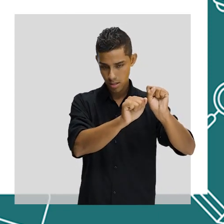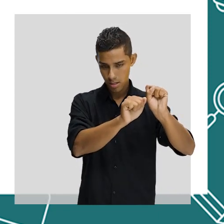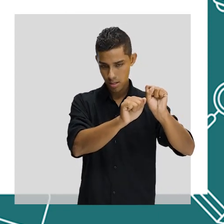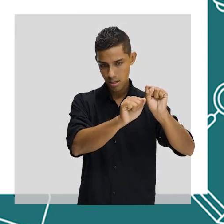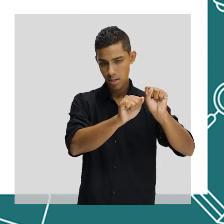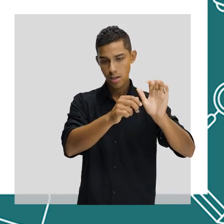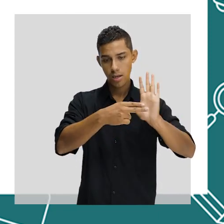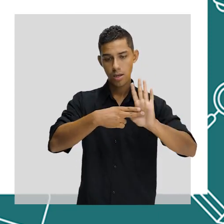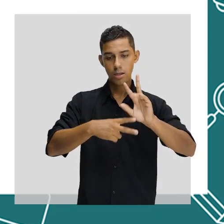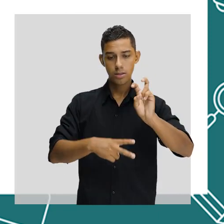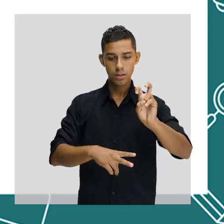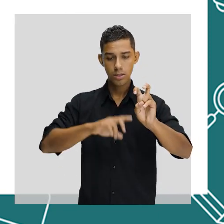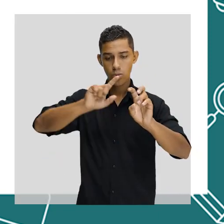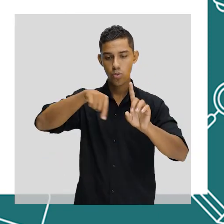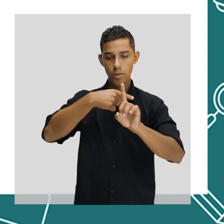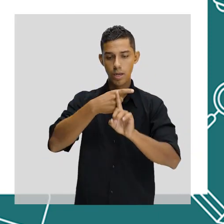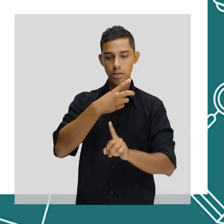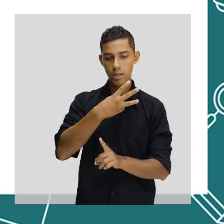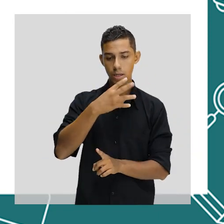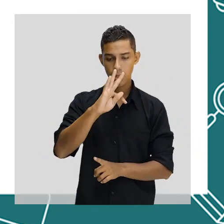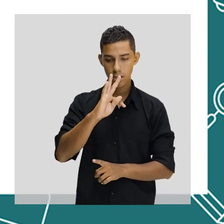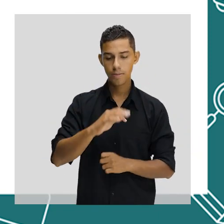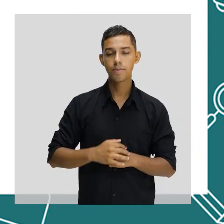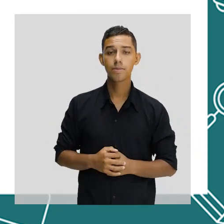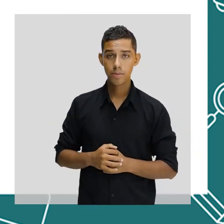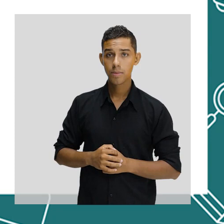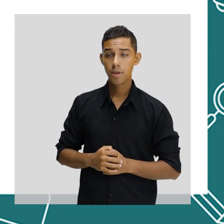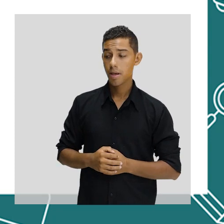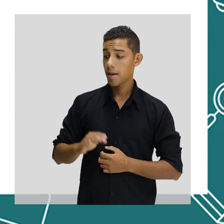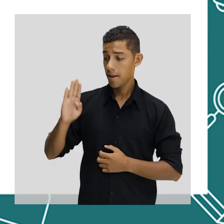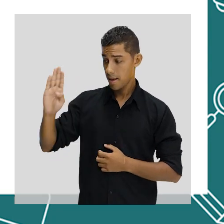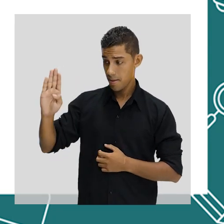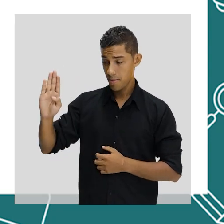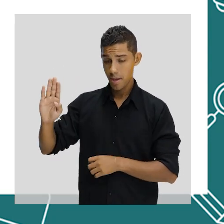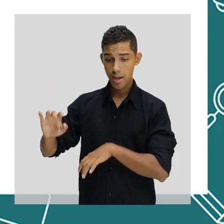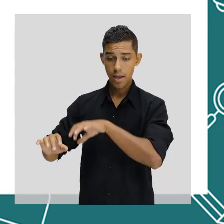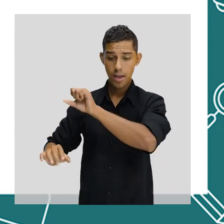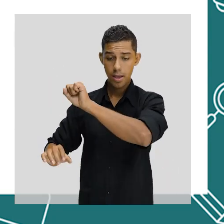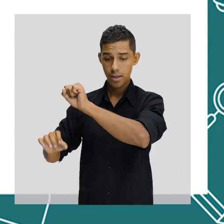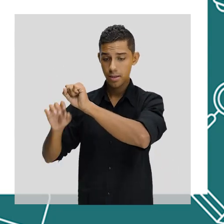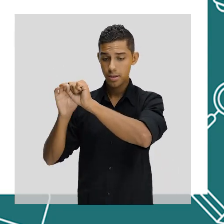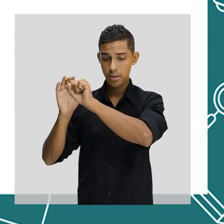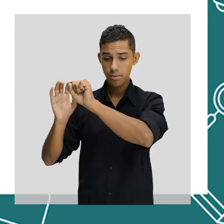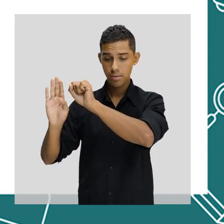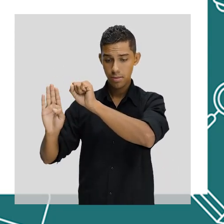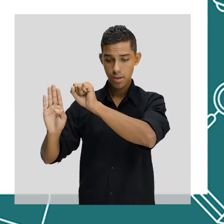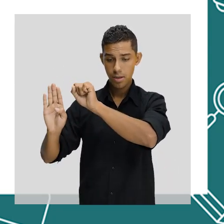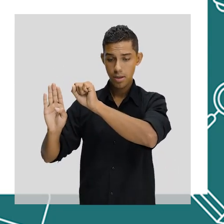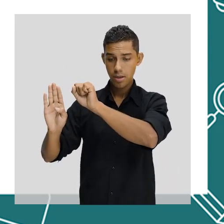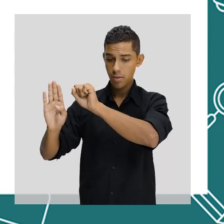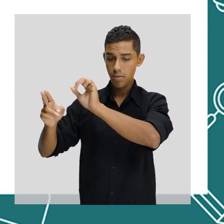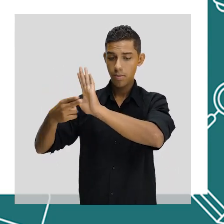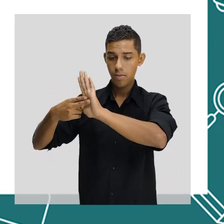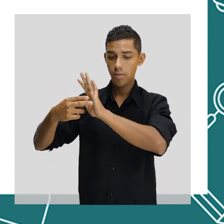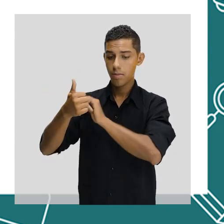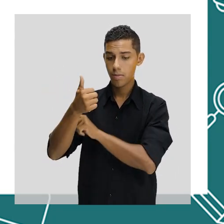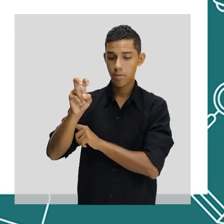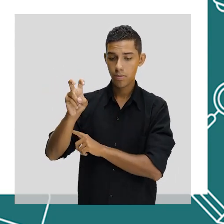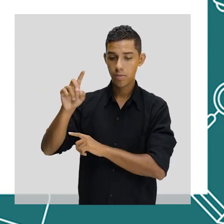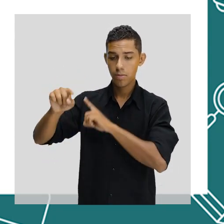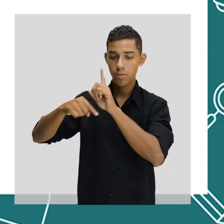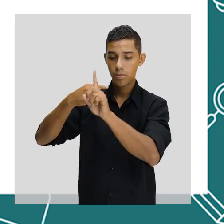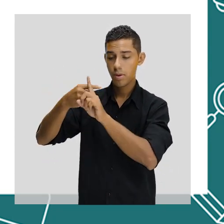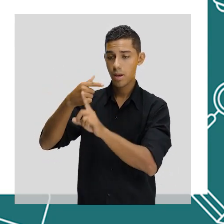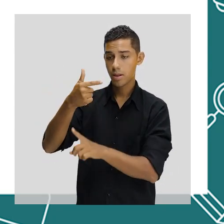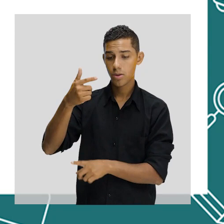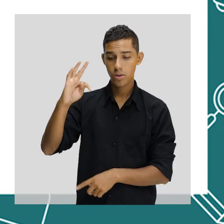e a B é 15 mais 2t. Isso em unidades do sistema internacional. O instante